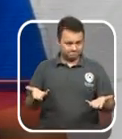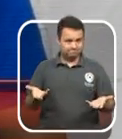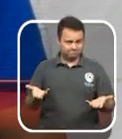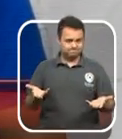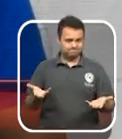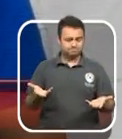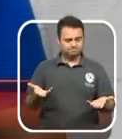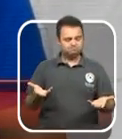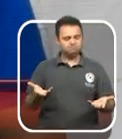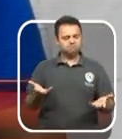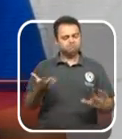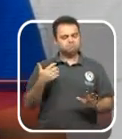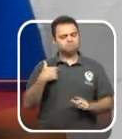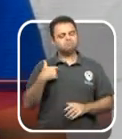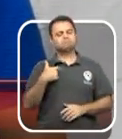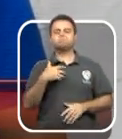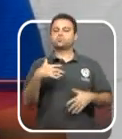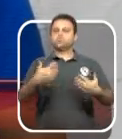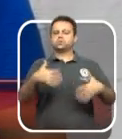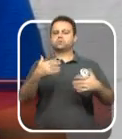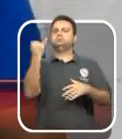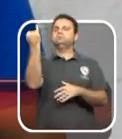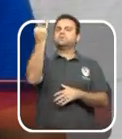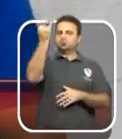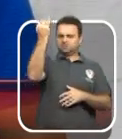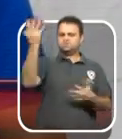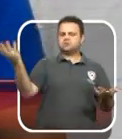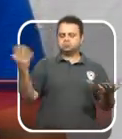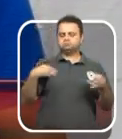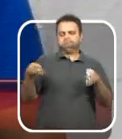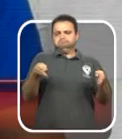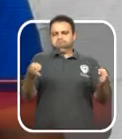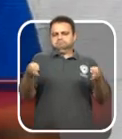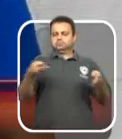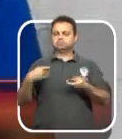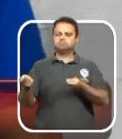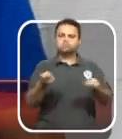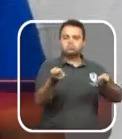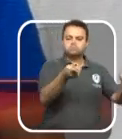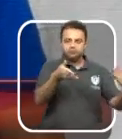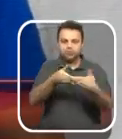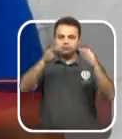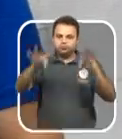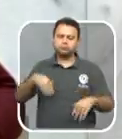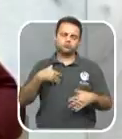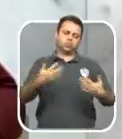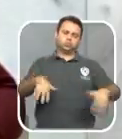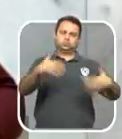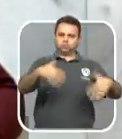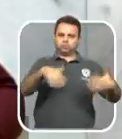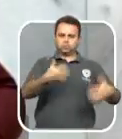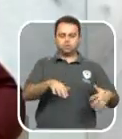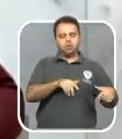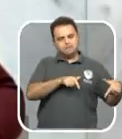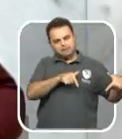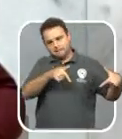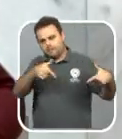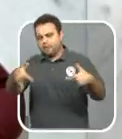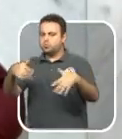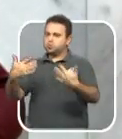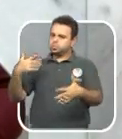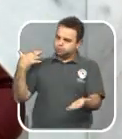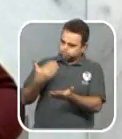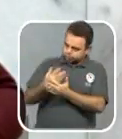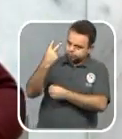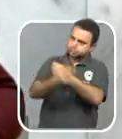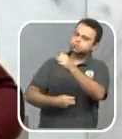algo que eu considero extremamente relevante aí no mandato que a gente está terminando. Foram 2 anos de intenso